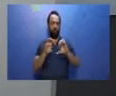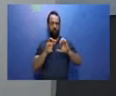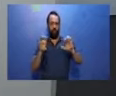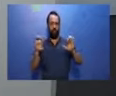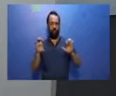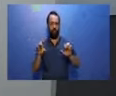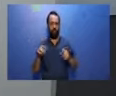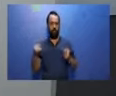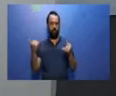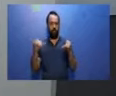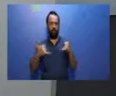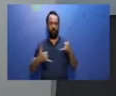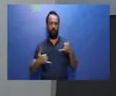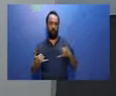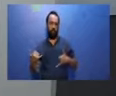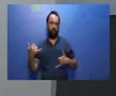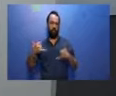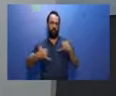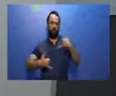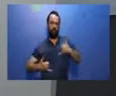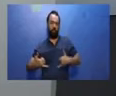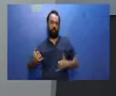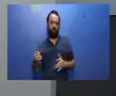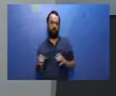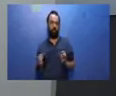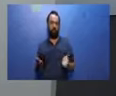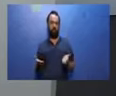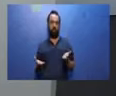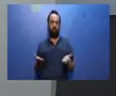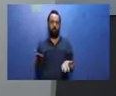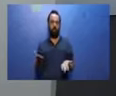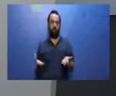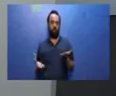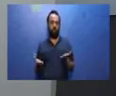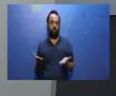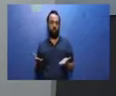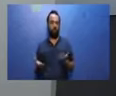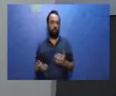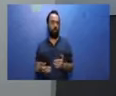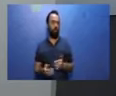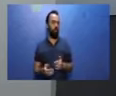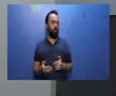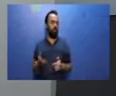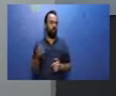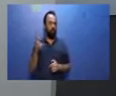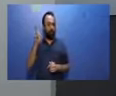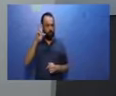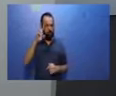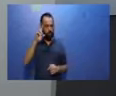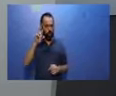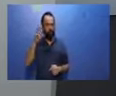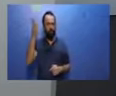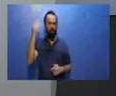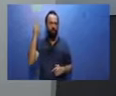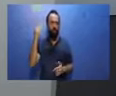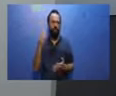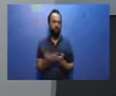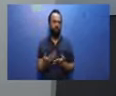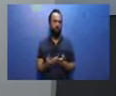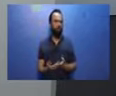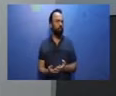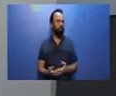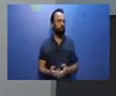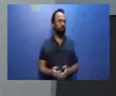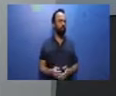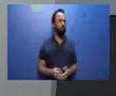químicas é mais antes nós vamos recordar o meu assunto da nossa aula anterior nós falamos sobre o